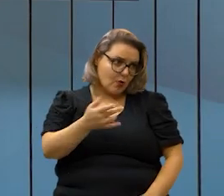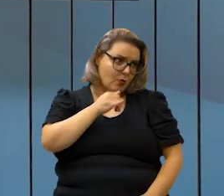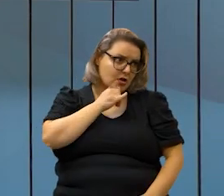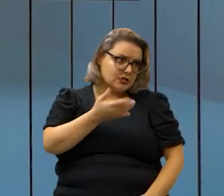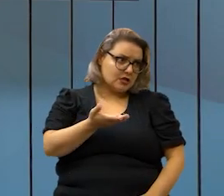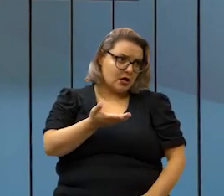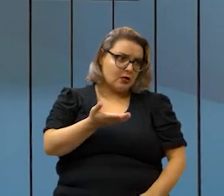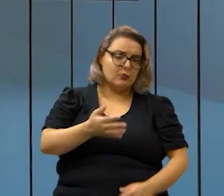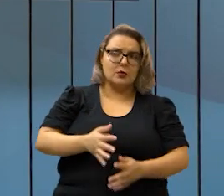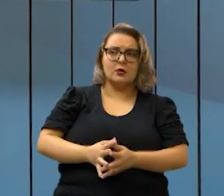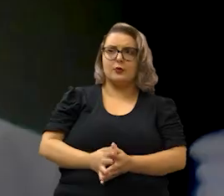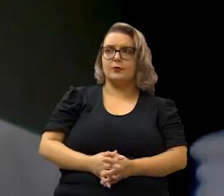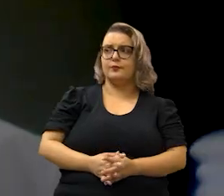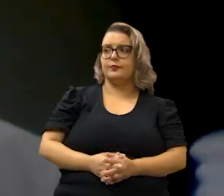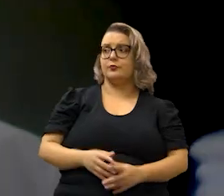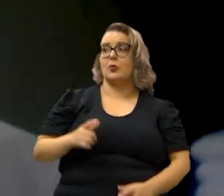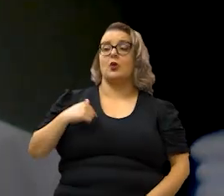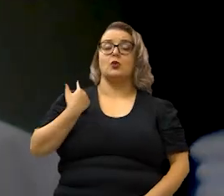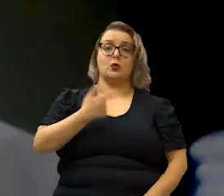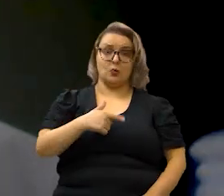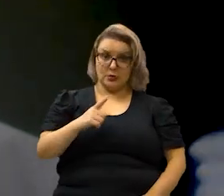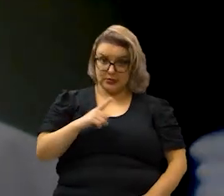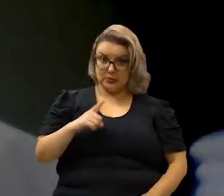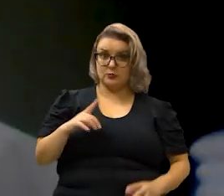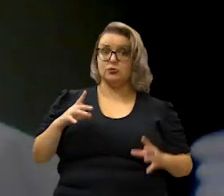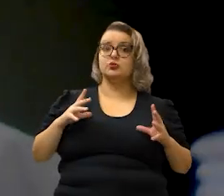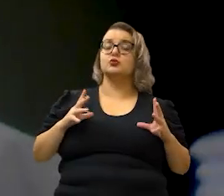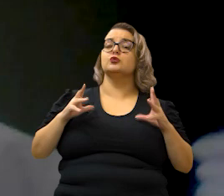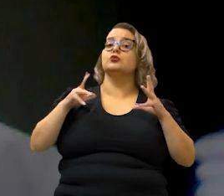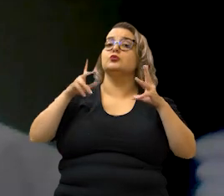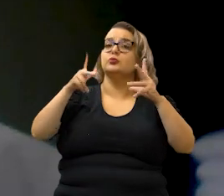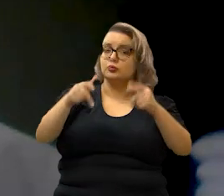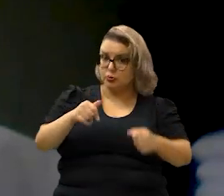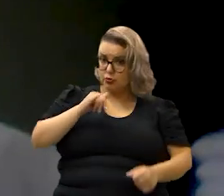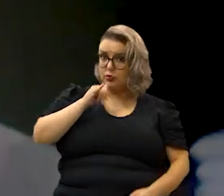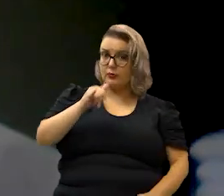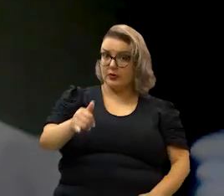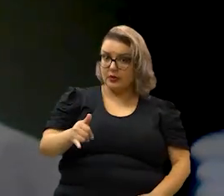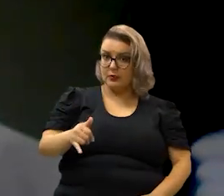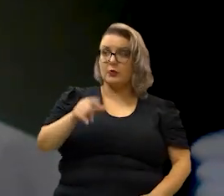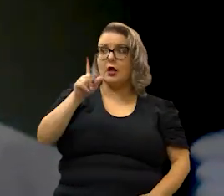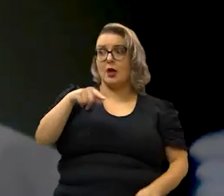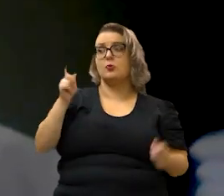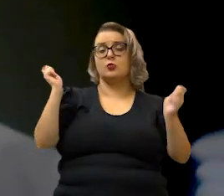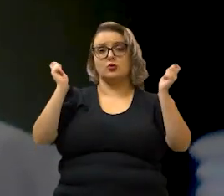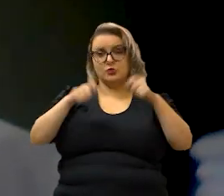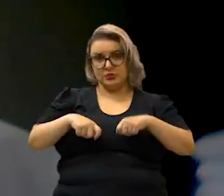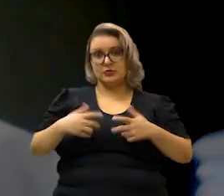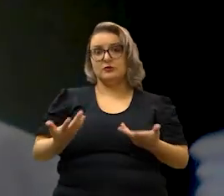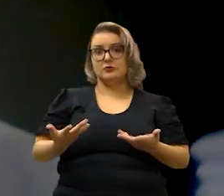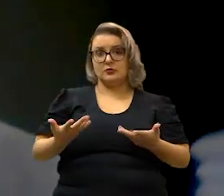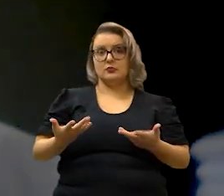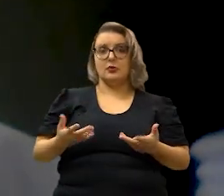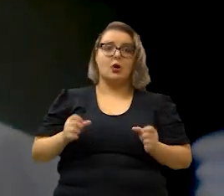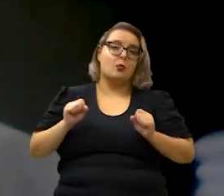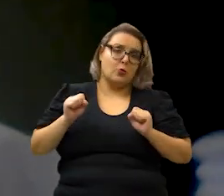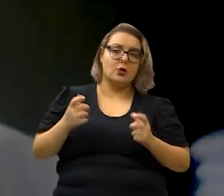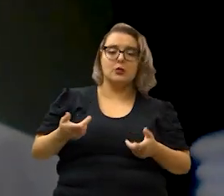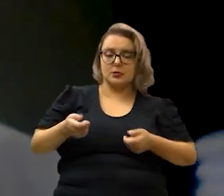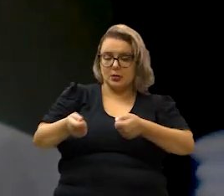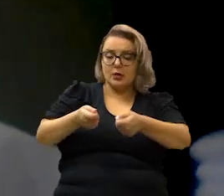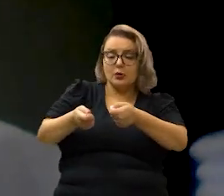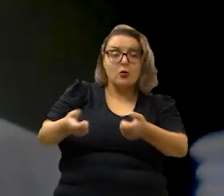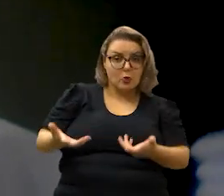por exemplo? Nós temos, de todos os fatores que eu citei, todos são possíveis e passíveis